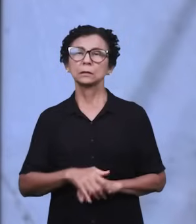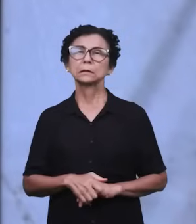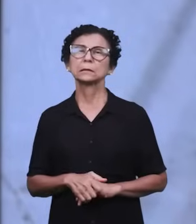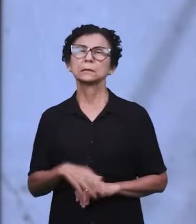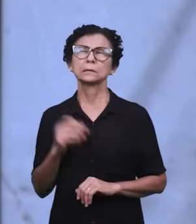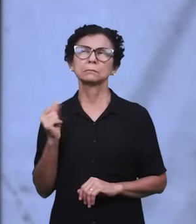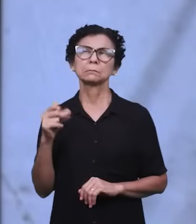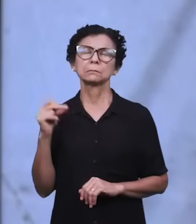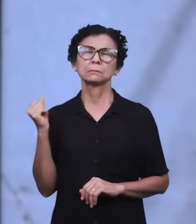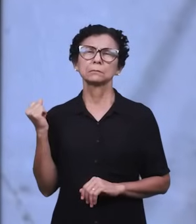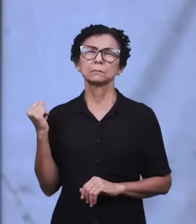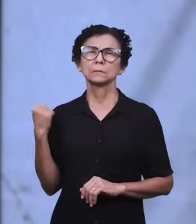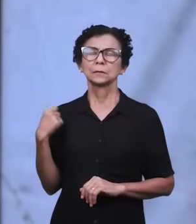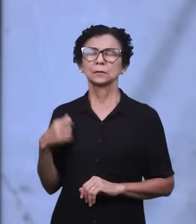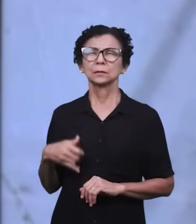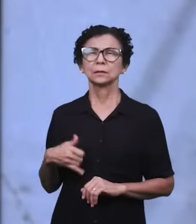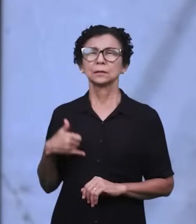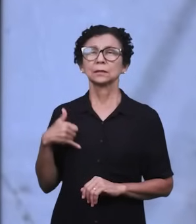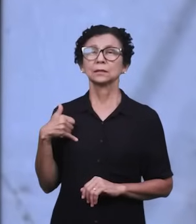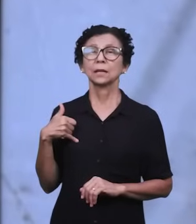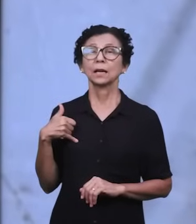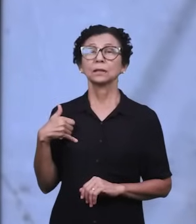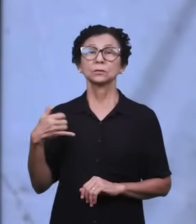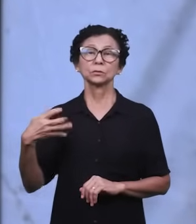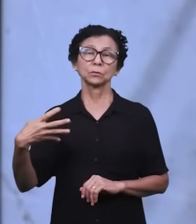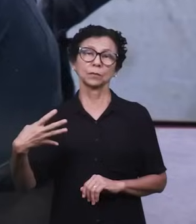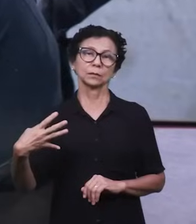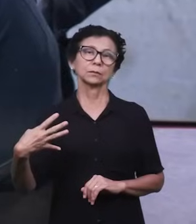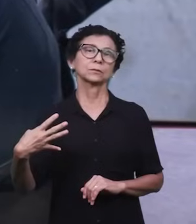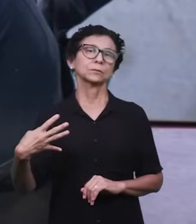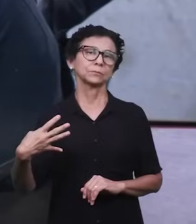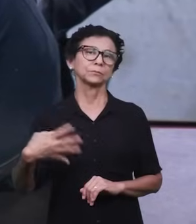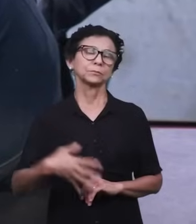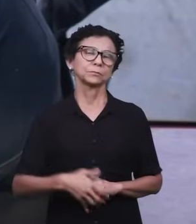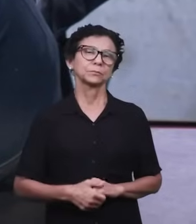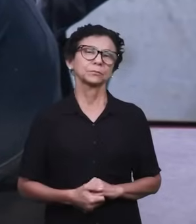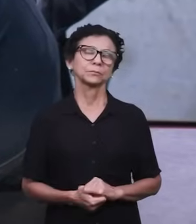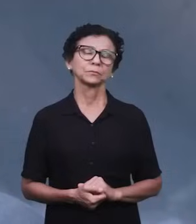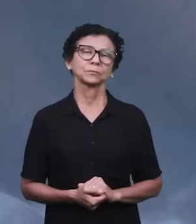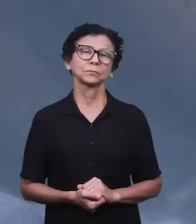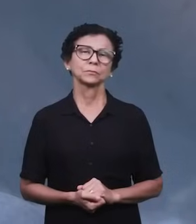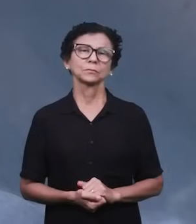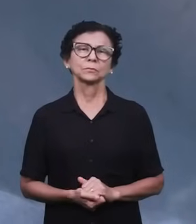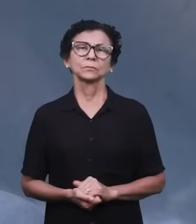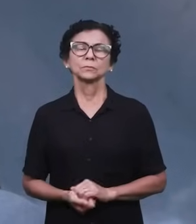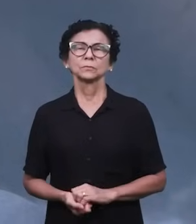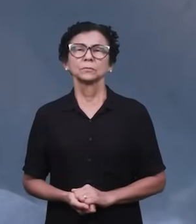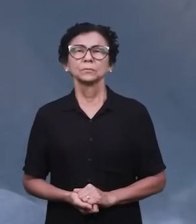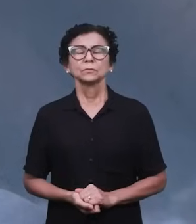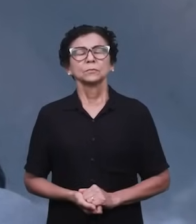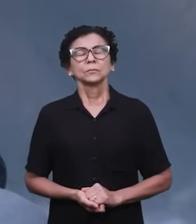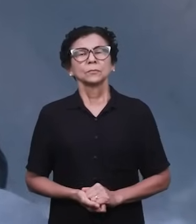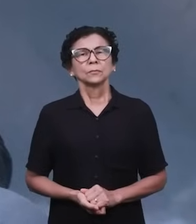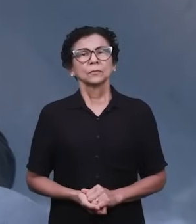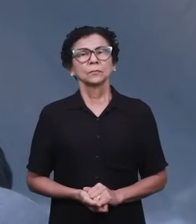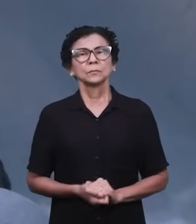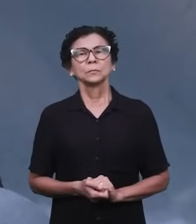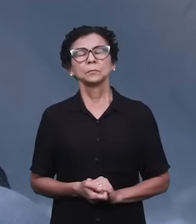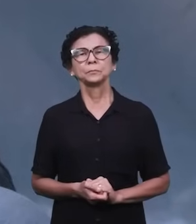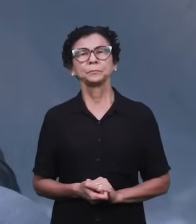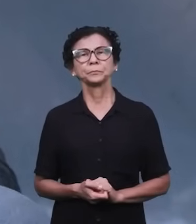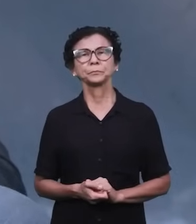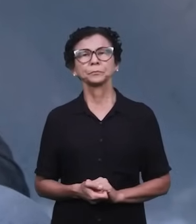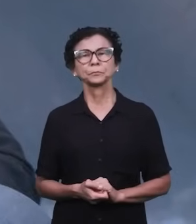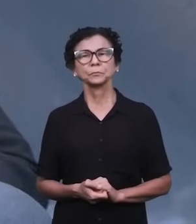que tem trabalhado com ela desde qual idade? 4 anos. 4 anos. E nós estávamos falando aqui agora há pouco, o Fábio estava falando